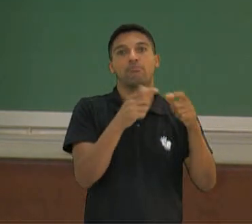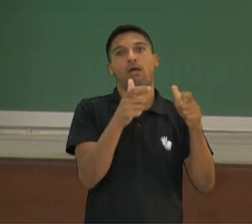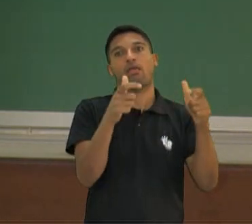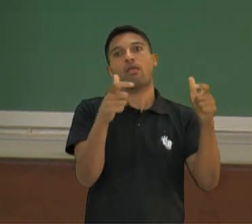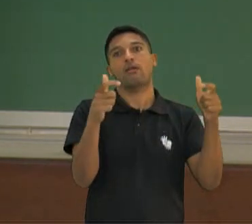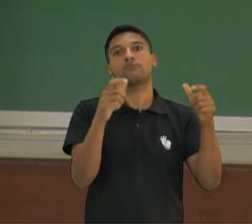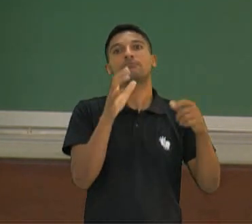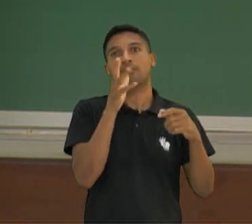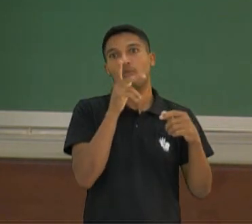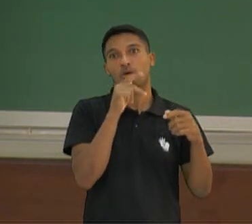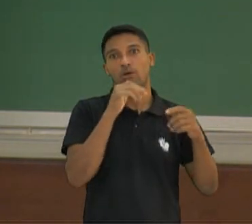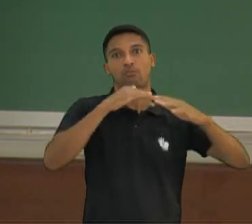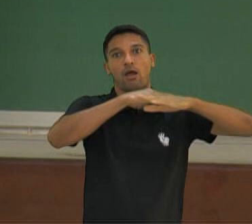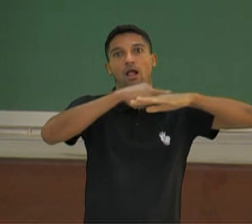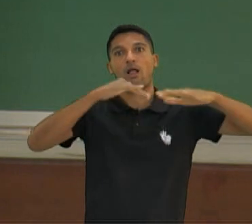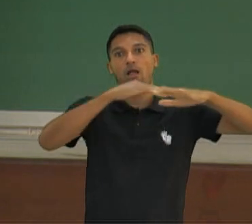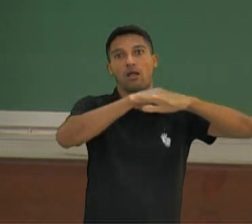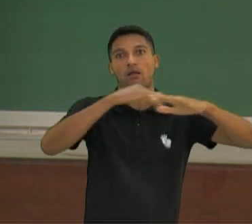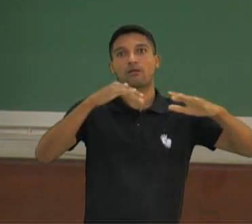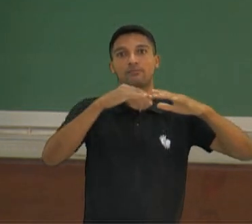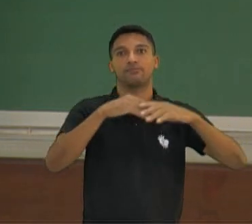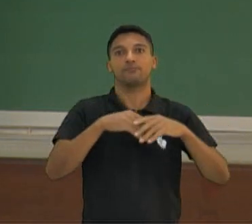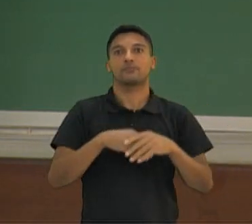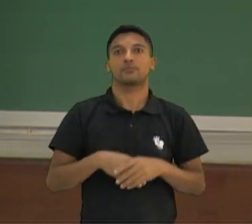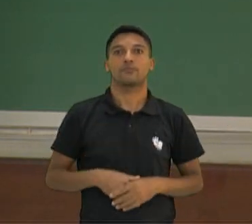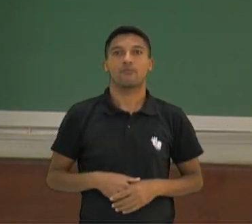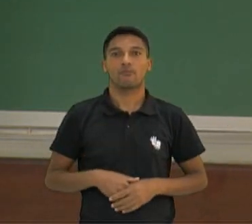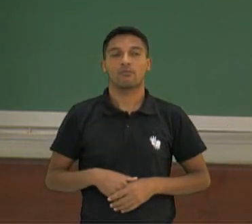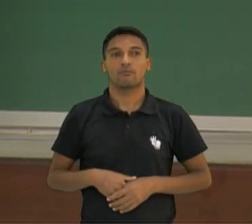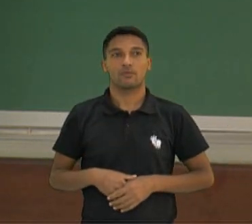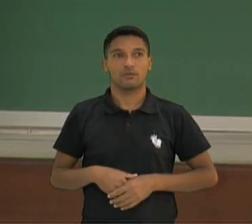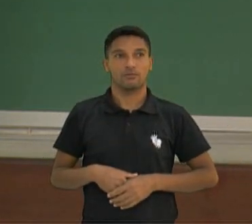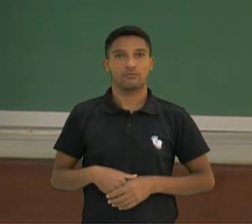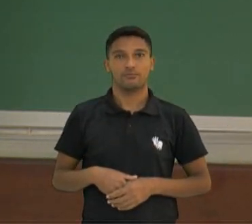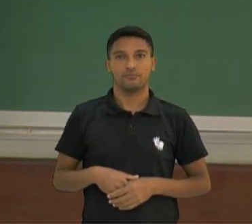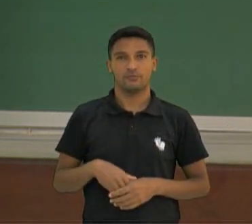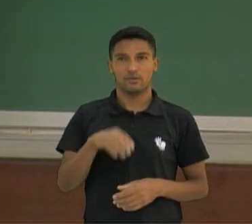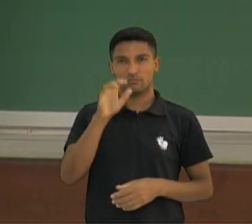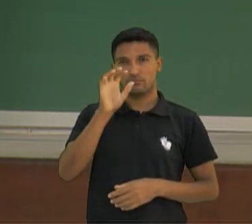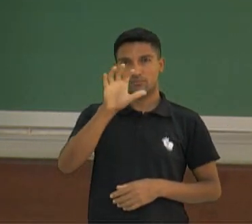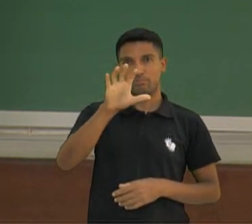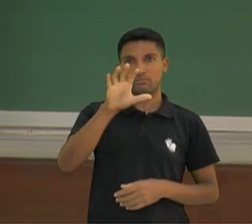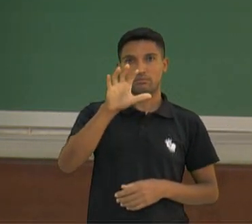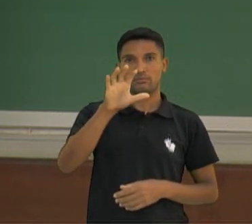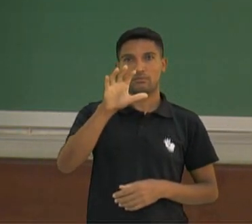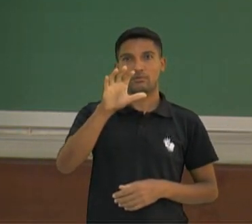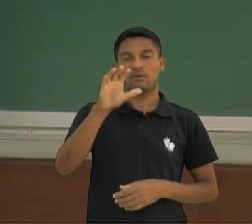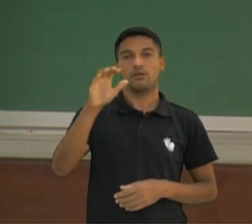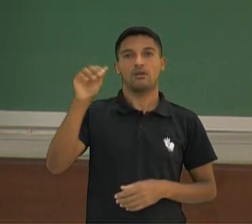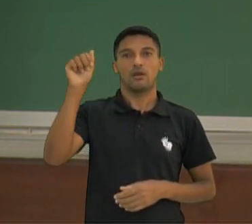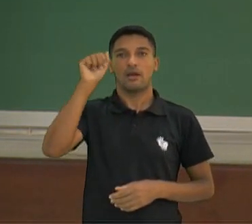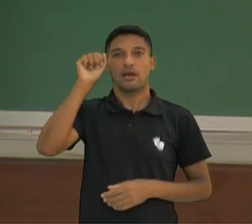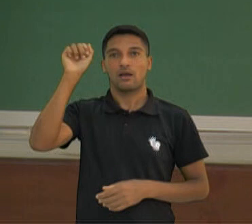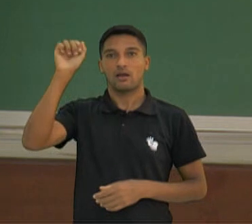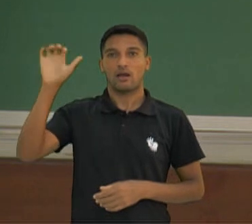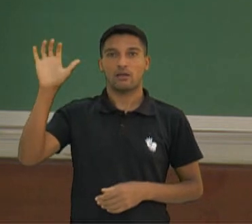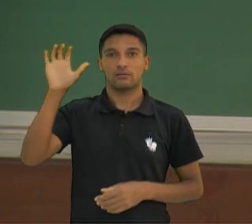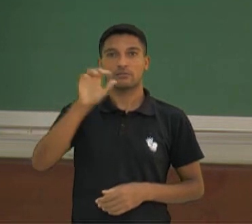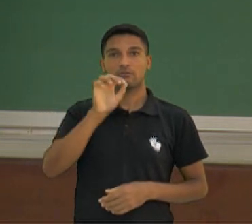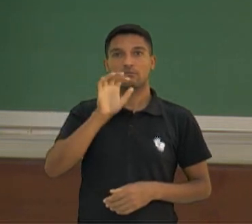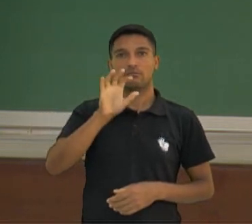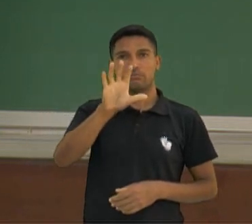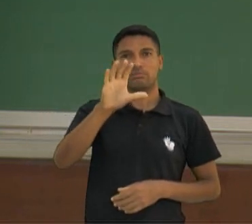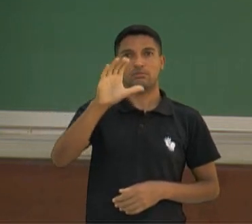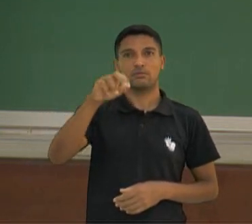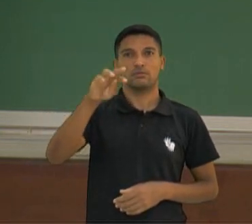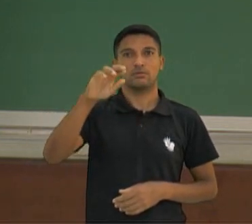por exemplo, tem um grande interesse aqui no mapa, na região da Ásia Central, né? Ele fazia parte da Rota da Seda e hoje faz parte